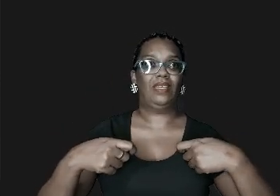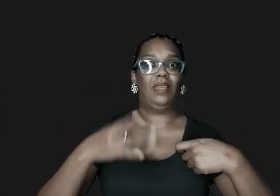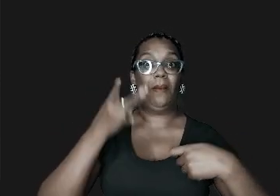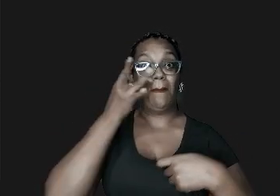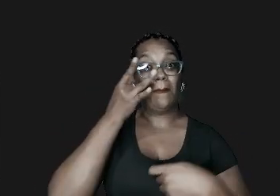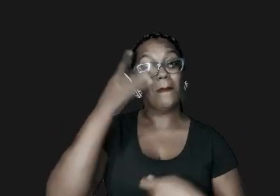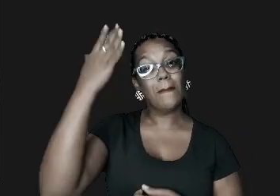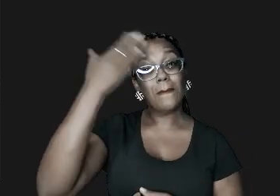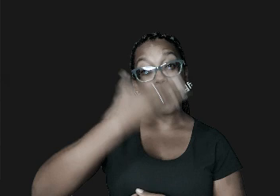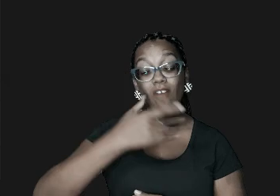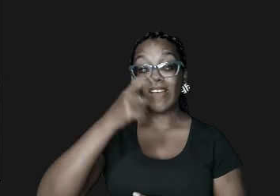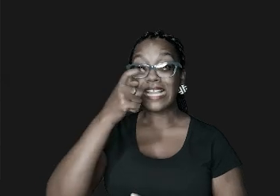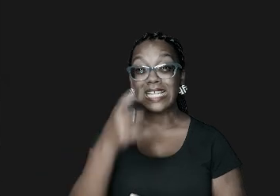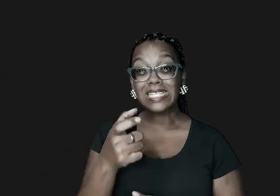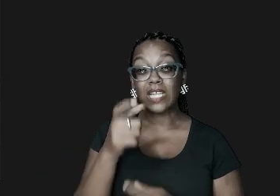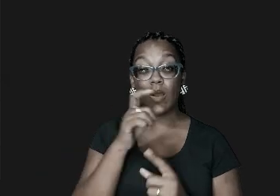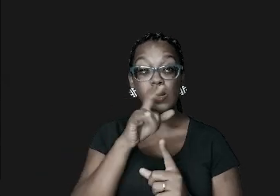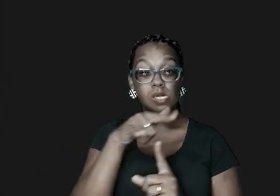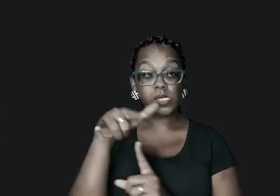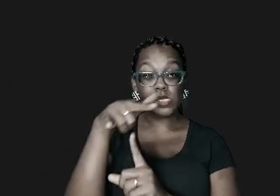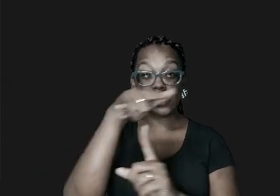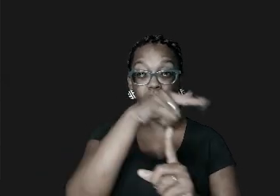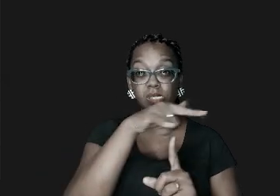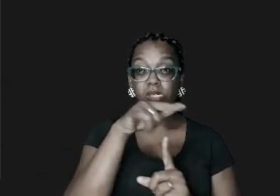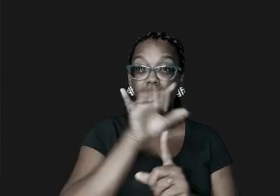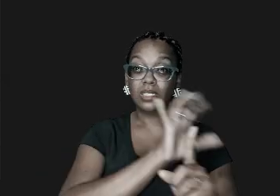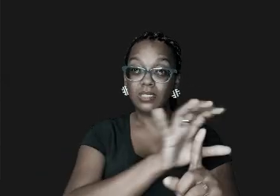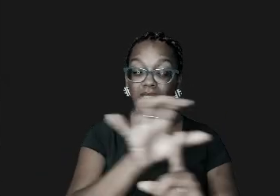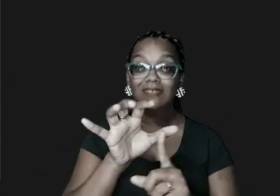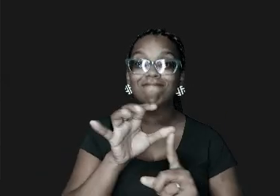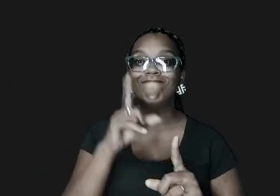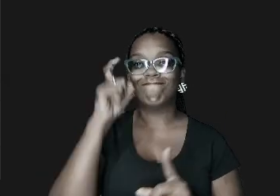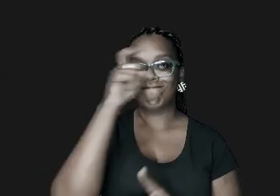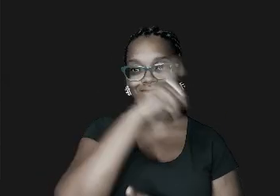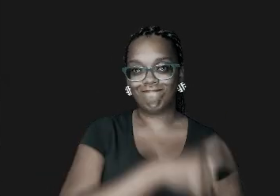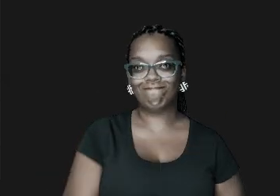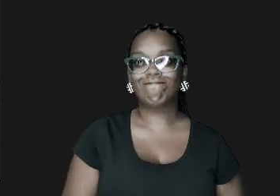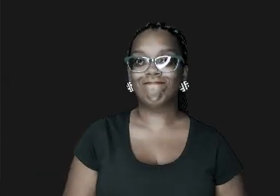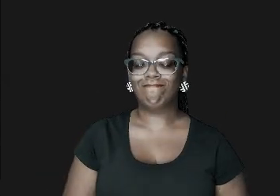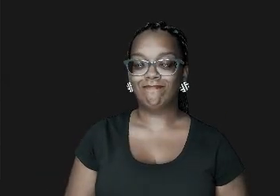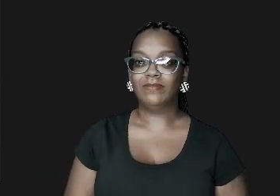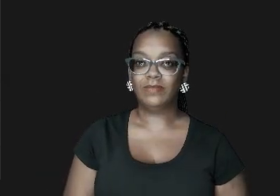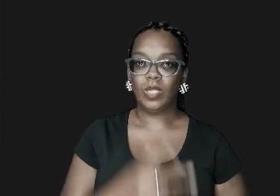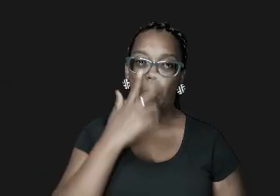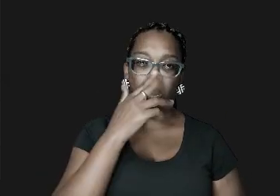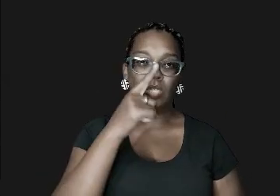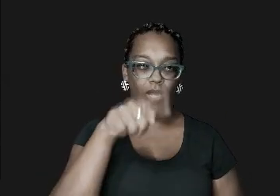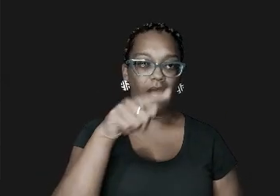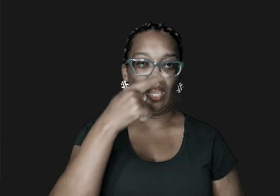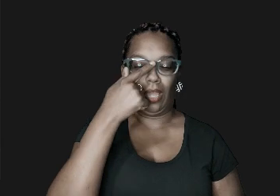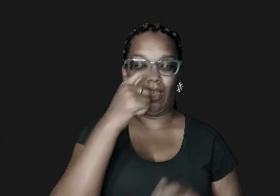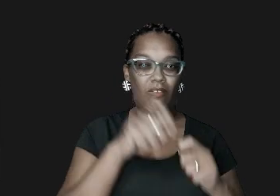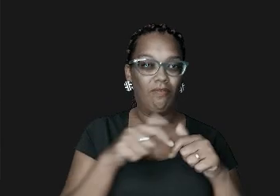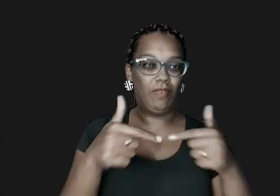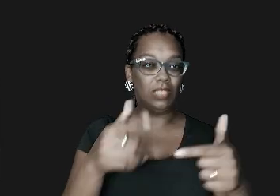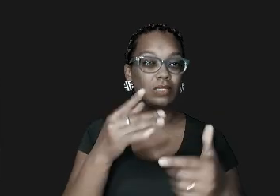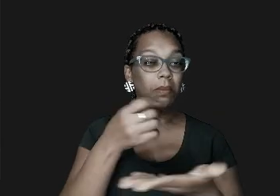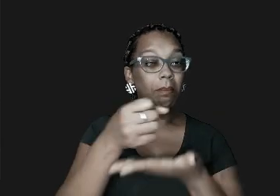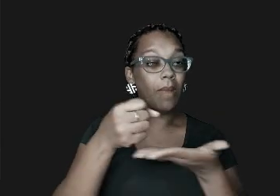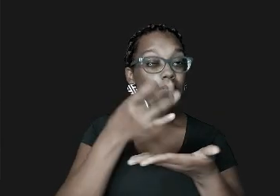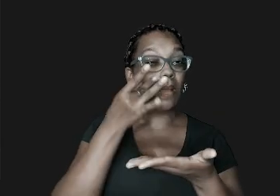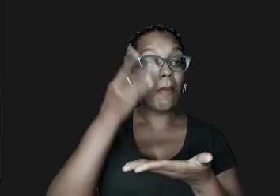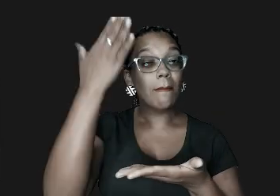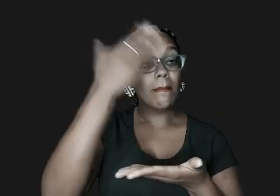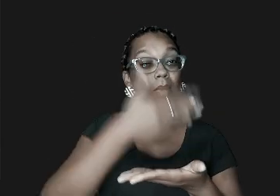sempre precisar provar a intenção de manipular Então isso é difícil e acho que